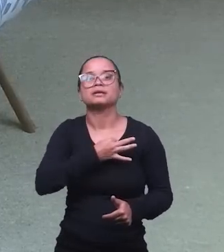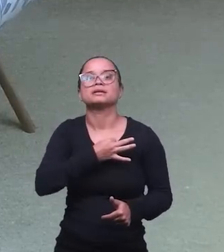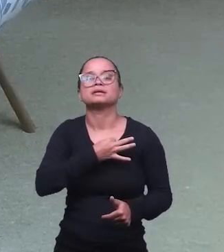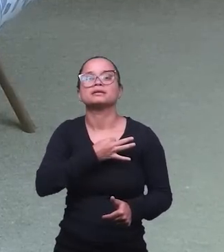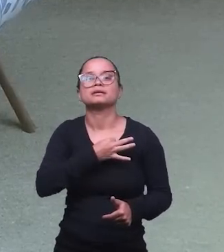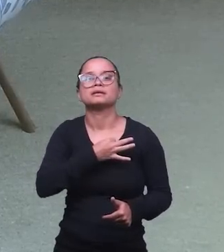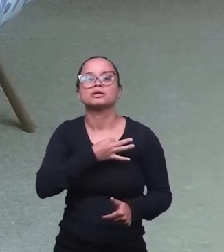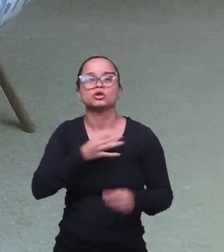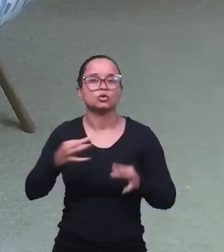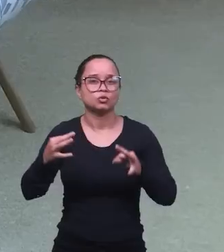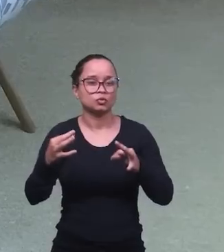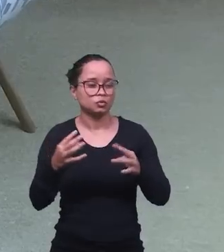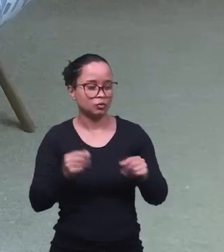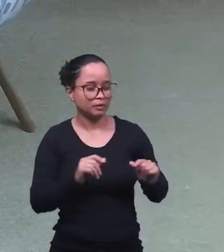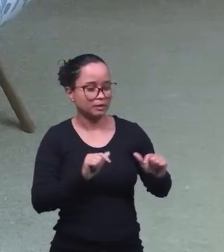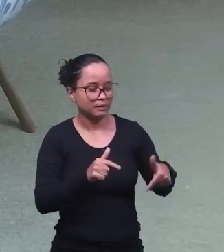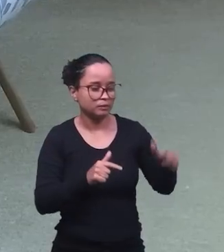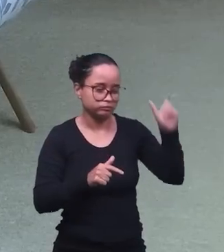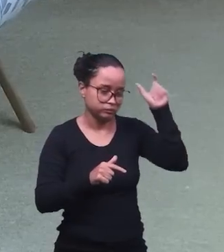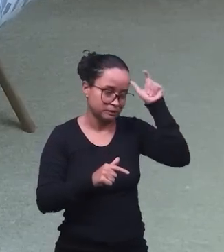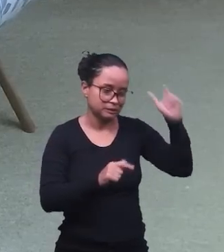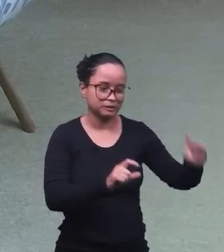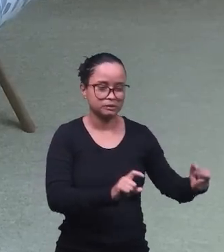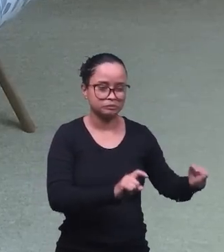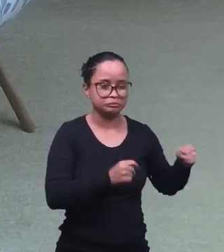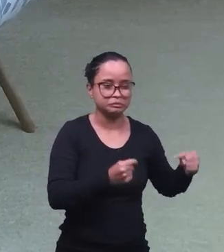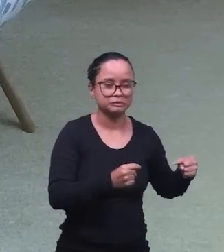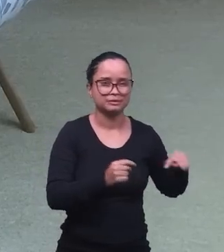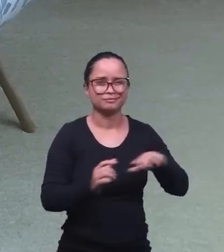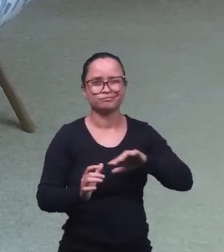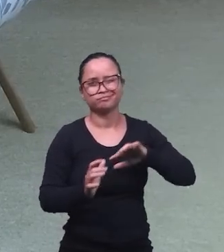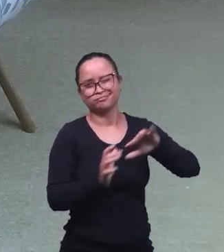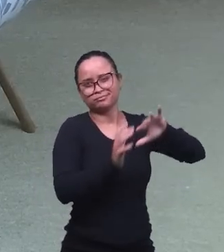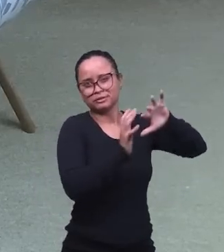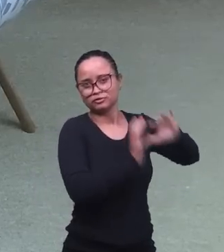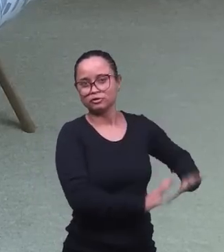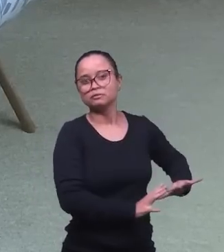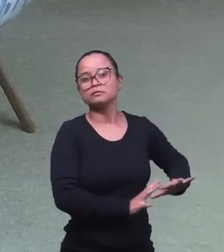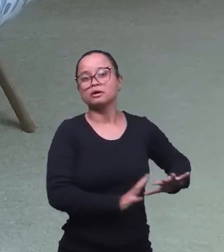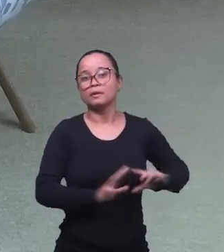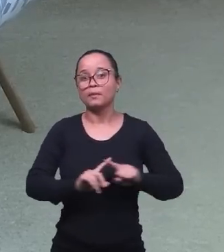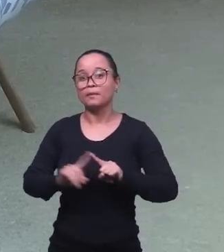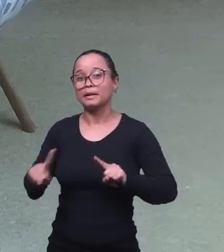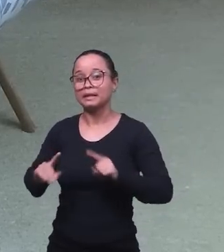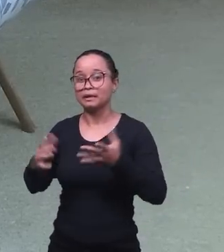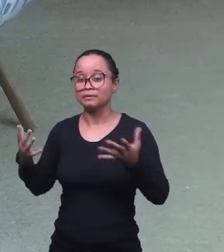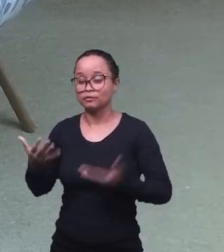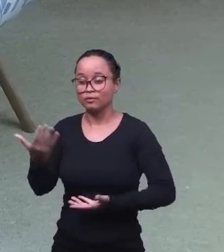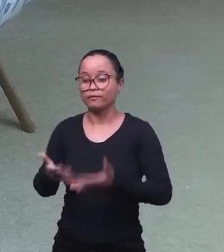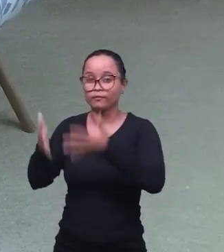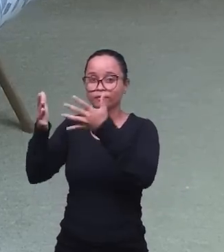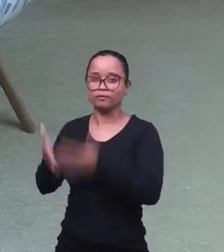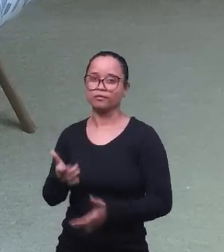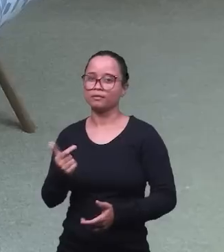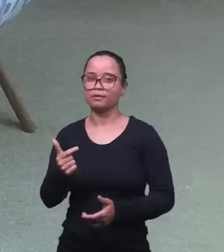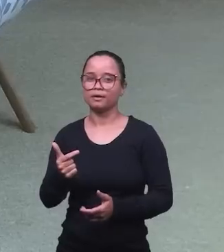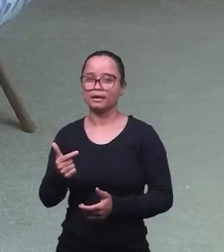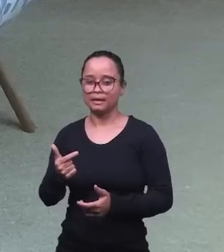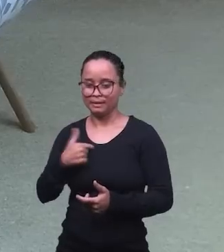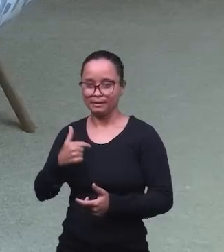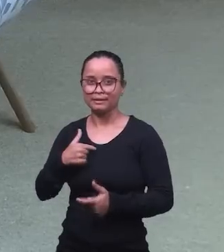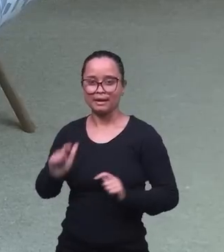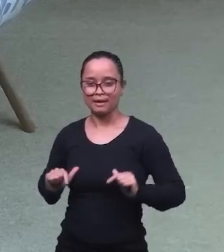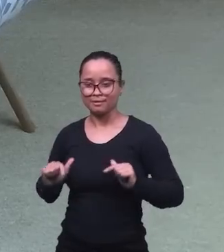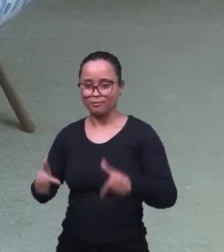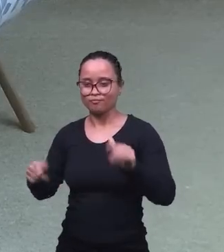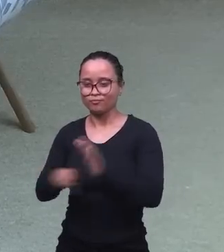hora dissipa tudo que é ação do mundo, aquilo que vem para trazer frieza espiritual, mas a igreja fiel, ela não tem isso. Ela